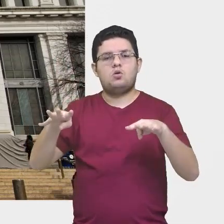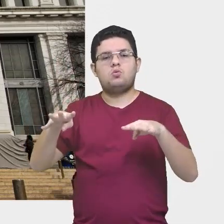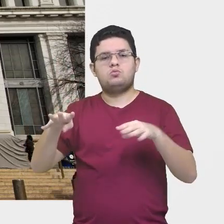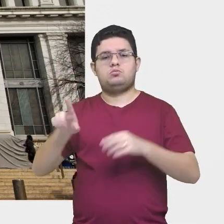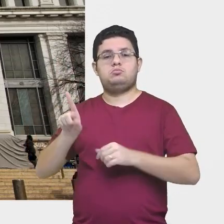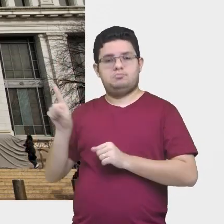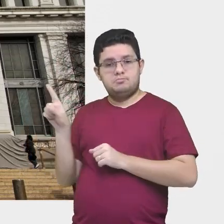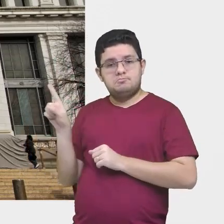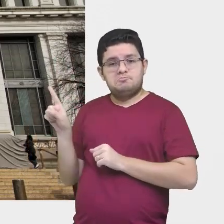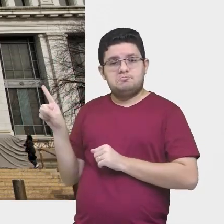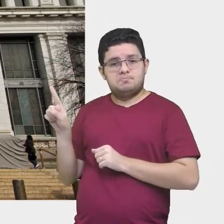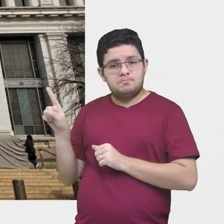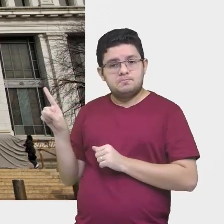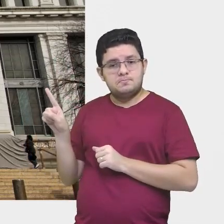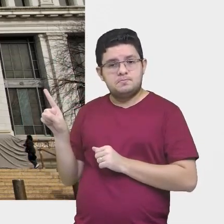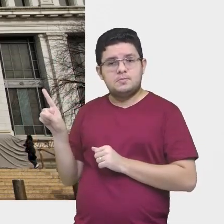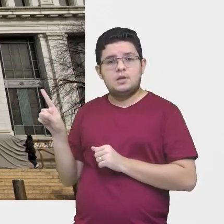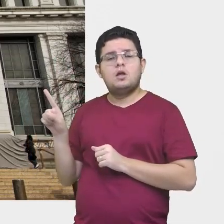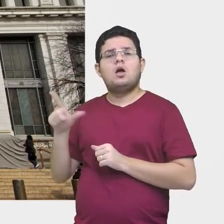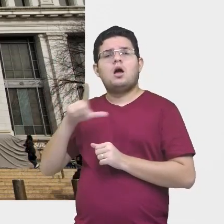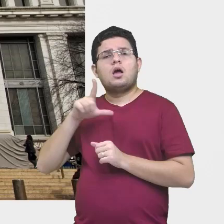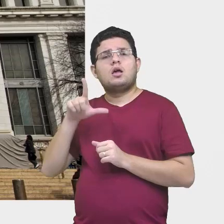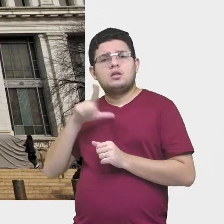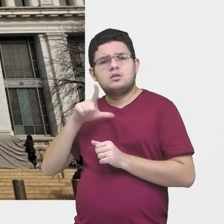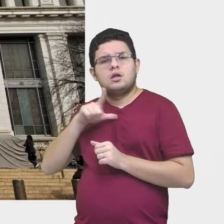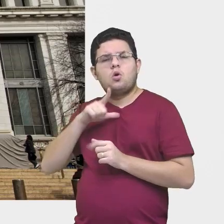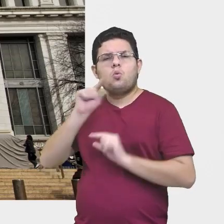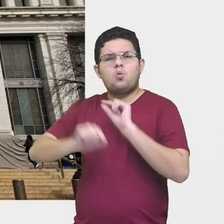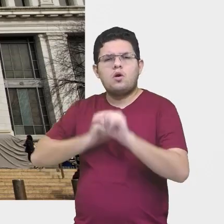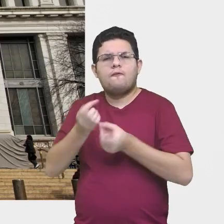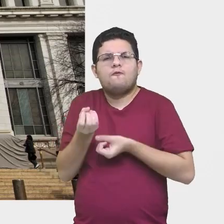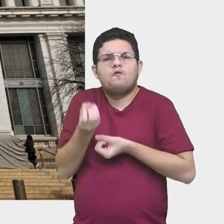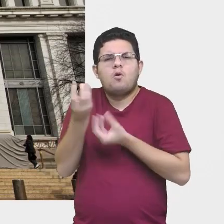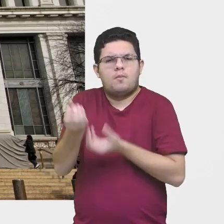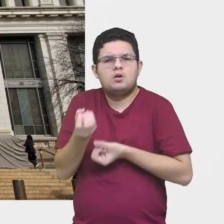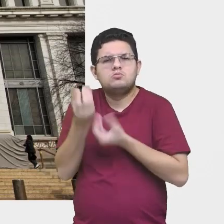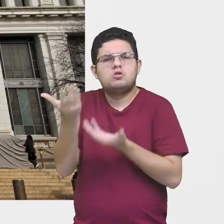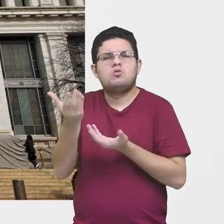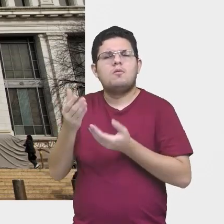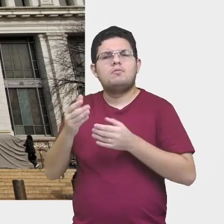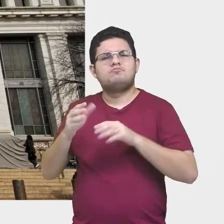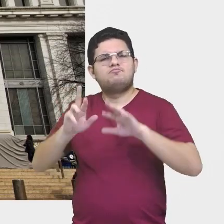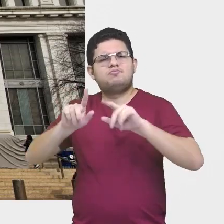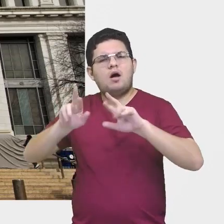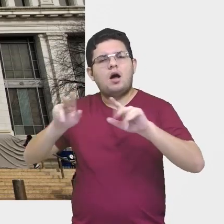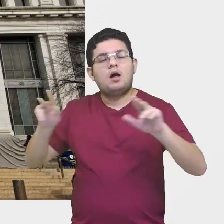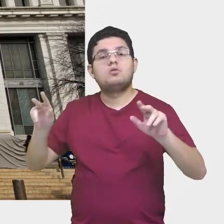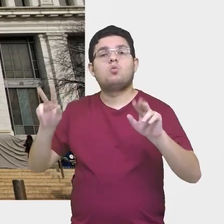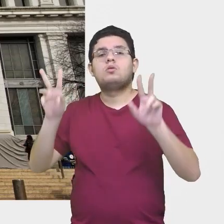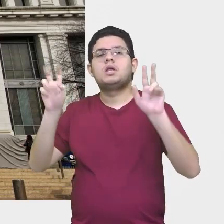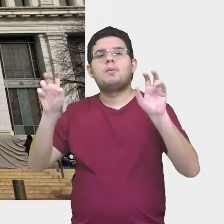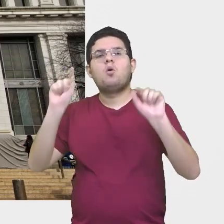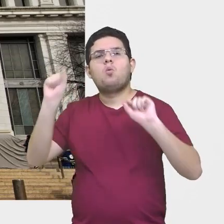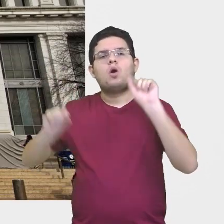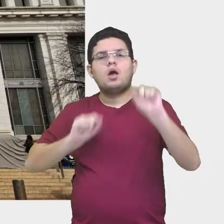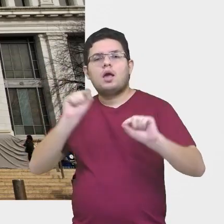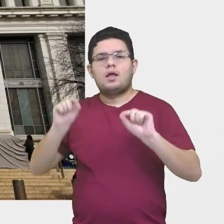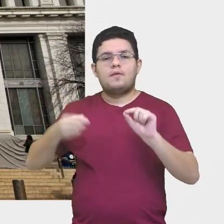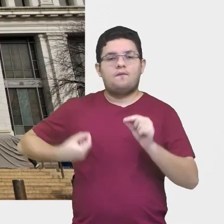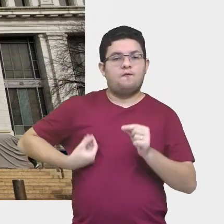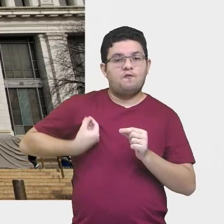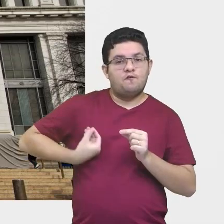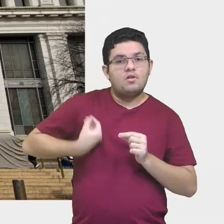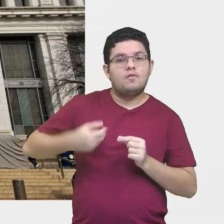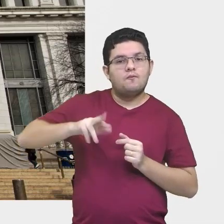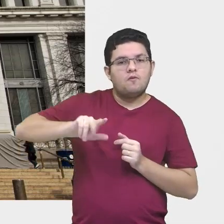aí, não é, muitas informações acerca, não é, dos seres vivos, da história da Terra, da